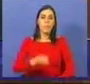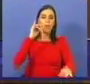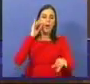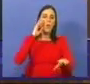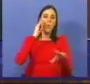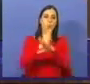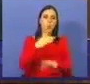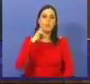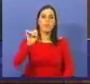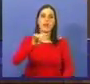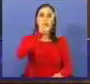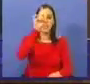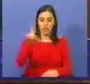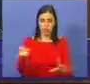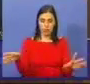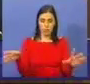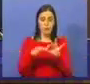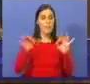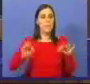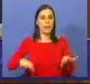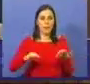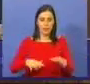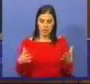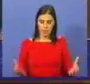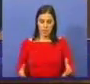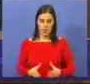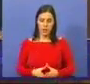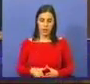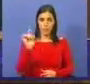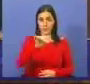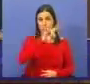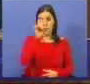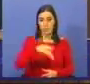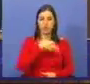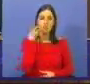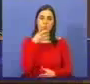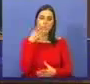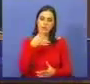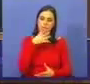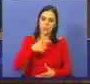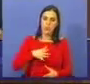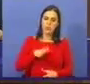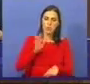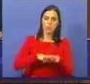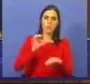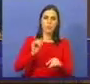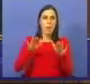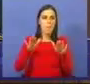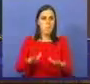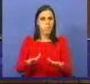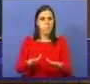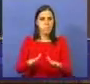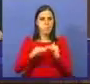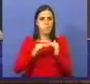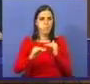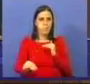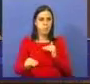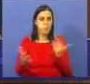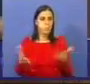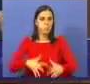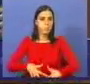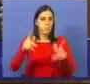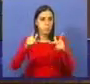última questão é sobre, para terminar, é sobre a questão da explicação que nos deu acerca da estagnação e da recessão. Sr.